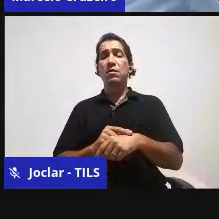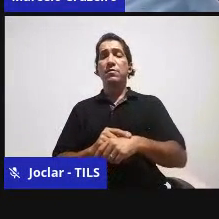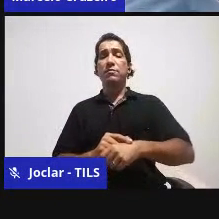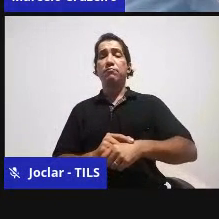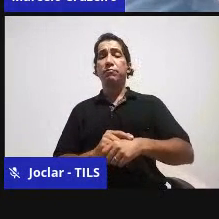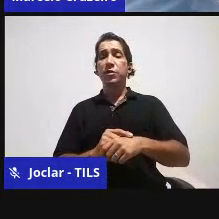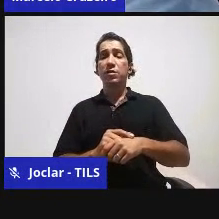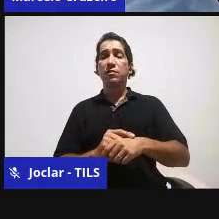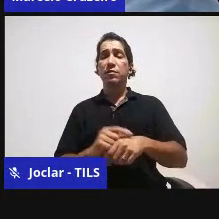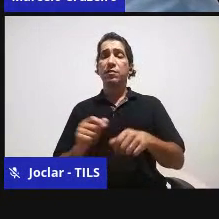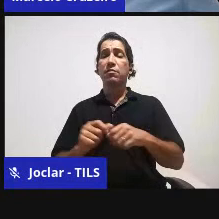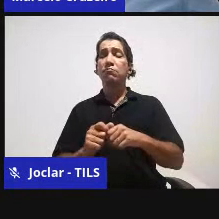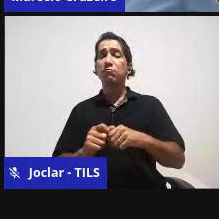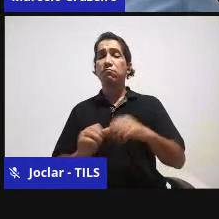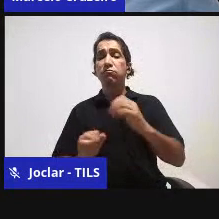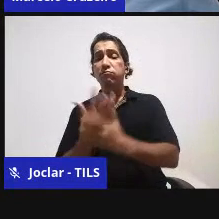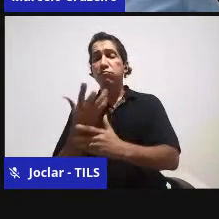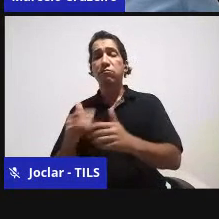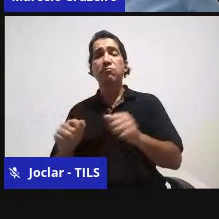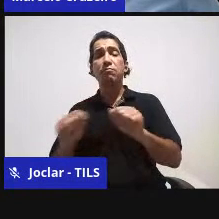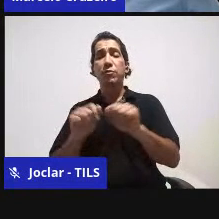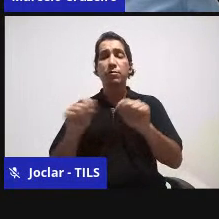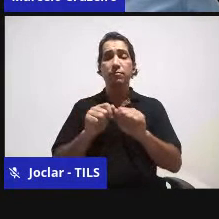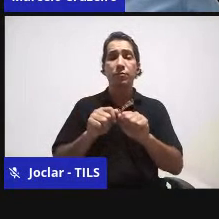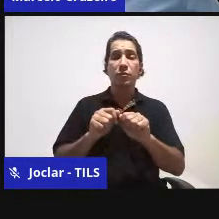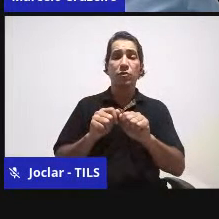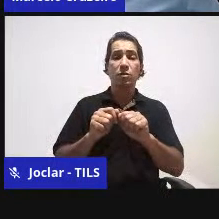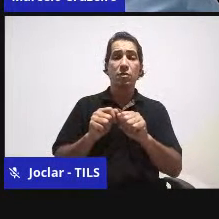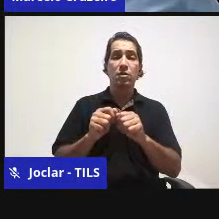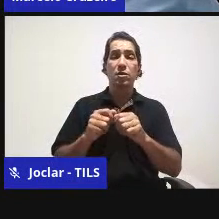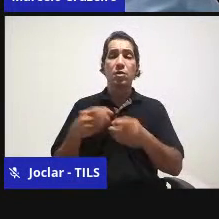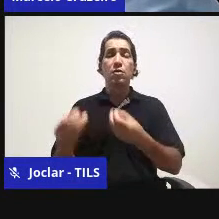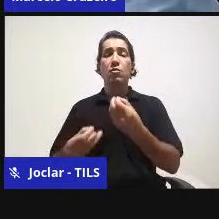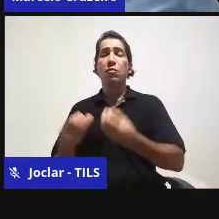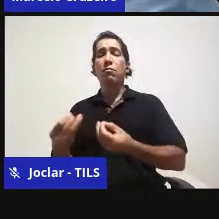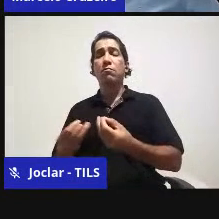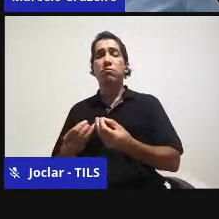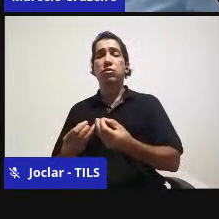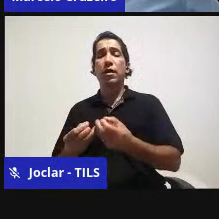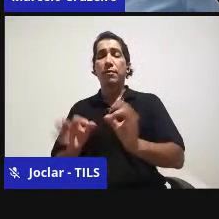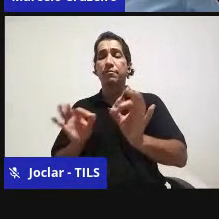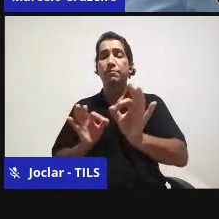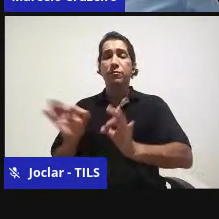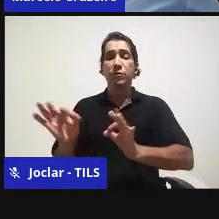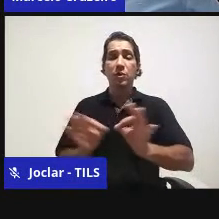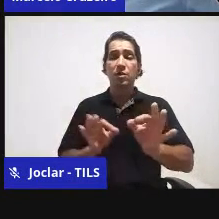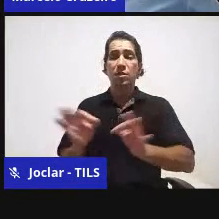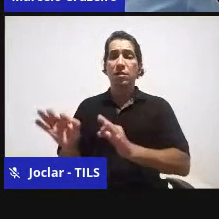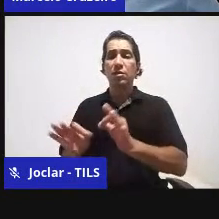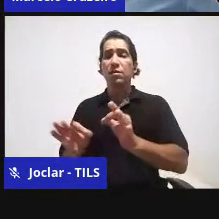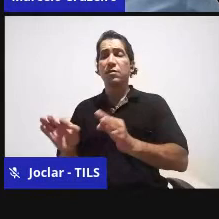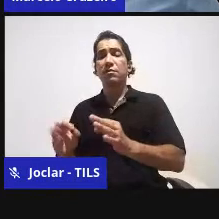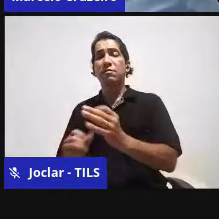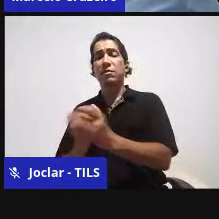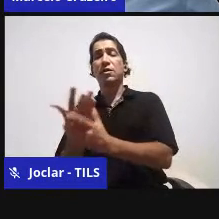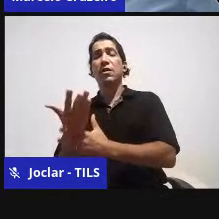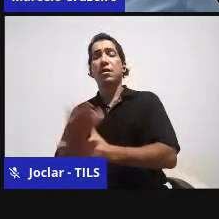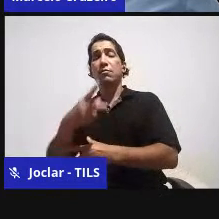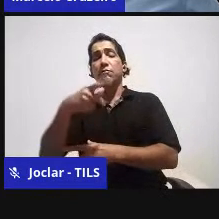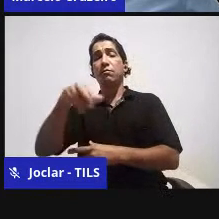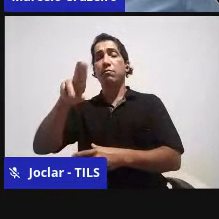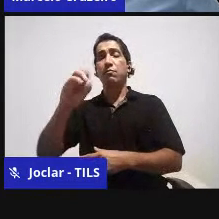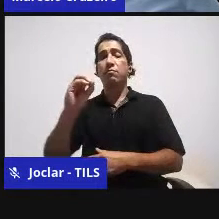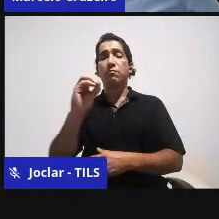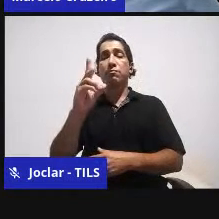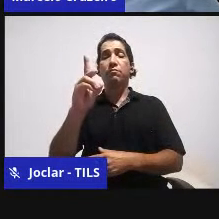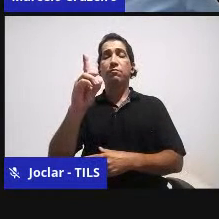daquelas aves, né, o que seria que a engenharia do cliente, o que é esperado de produção, né, com o que está ocorrendo, né.